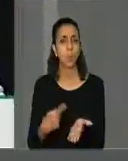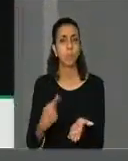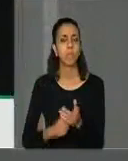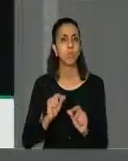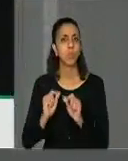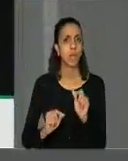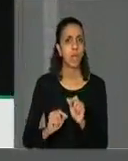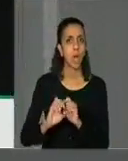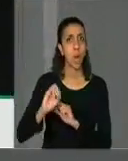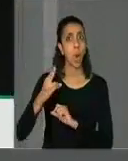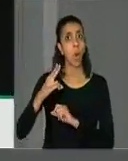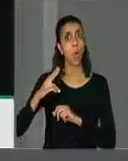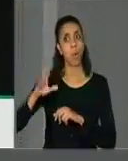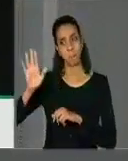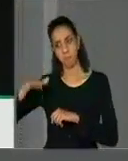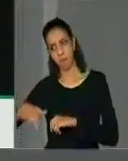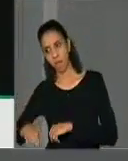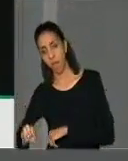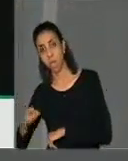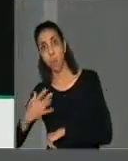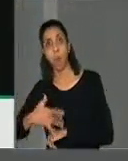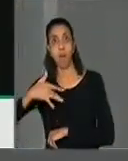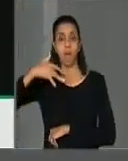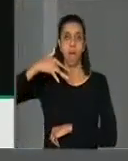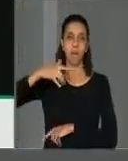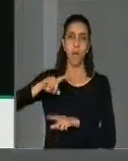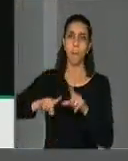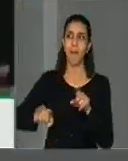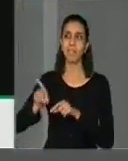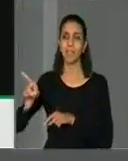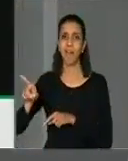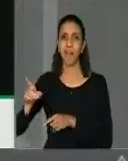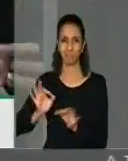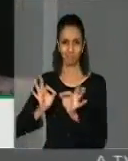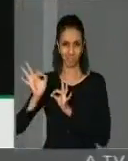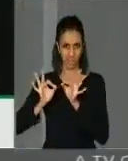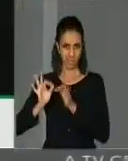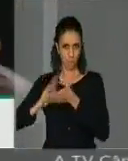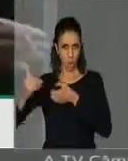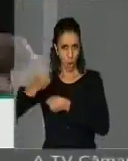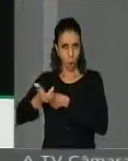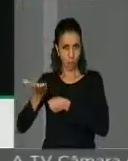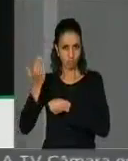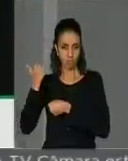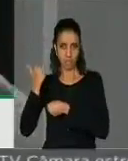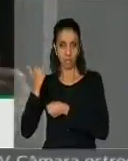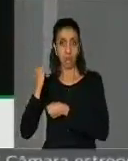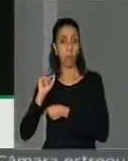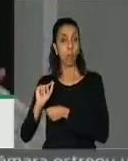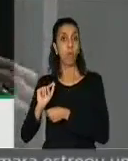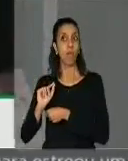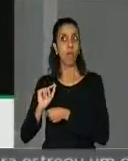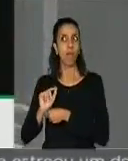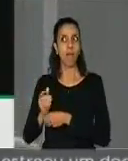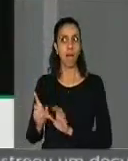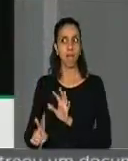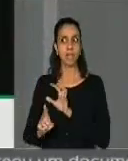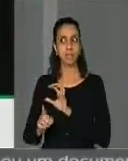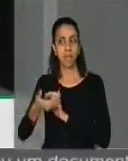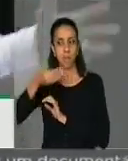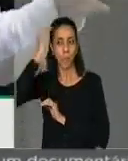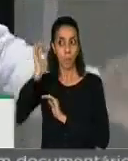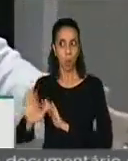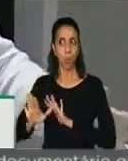o custo. E na negociação do golpe, para que o Temer continue nesse